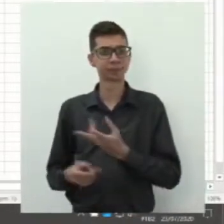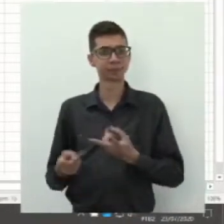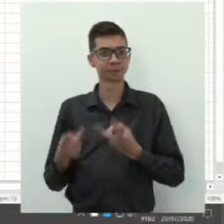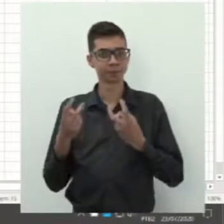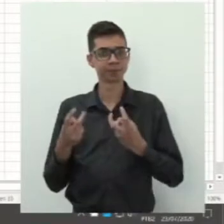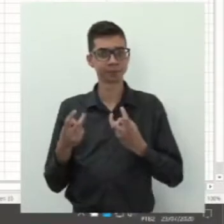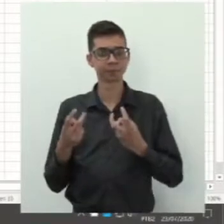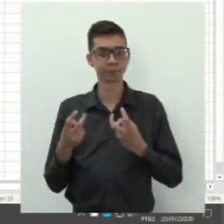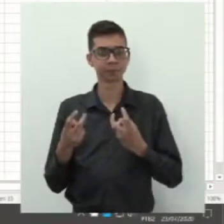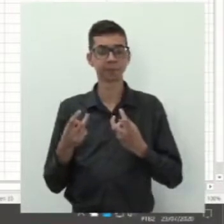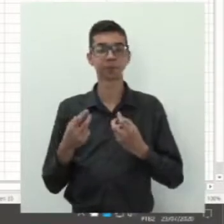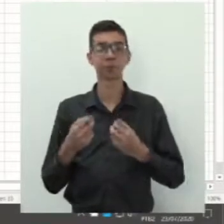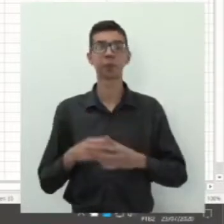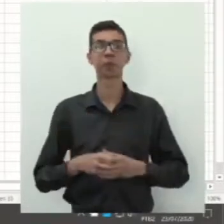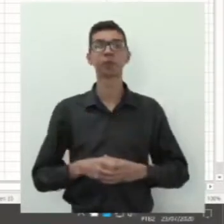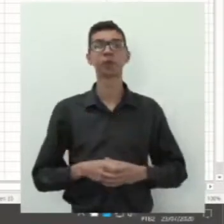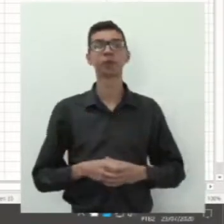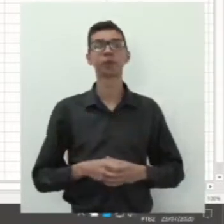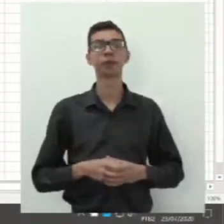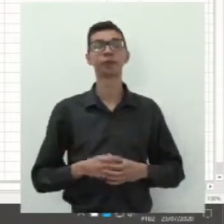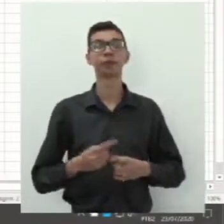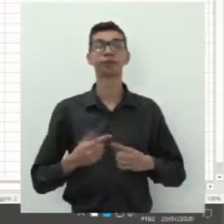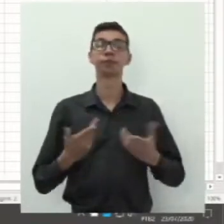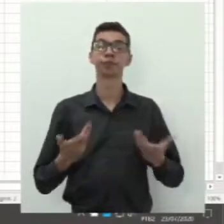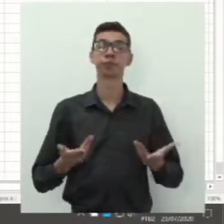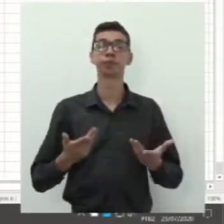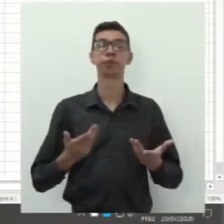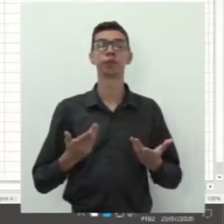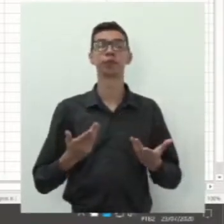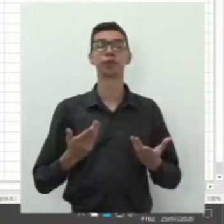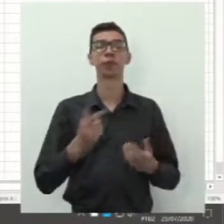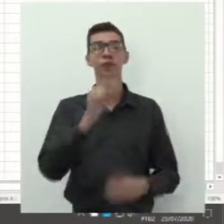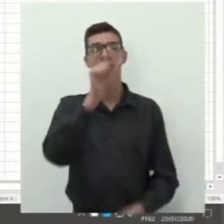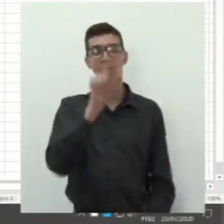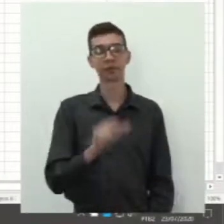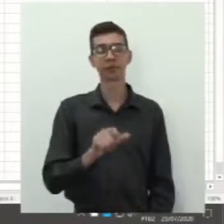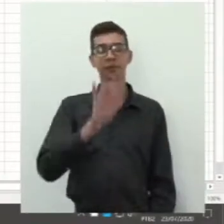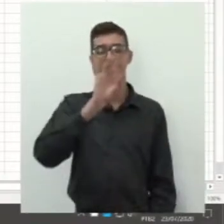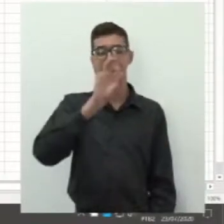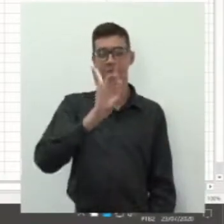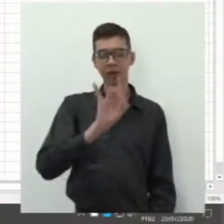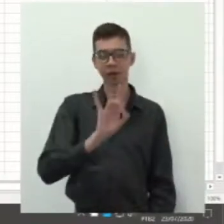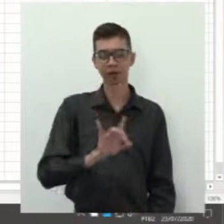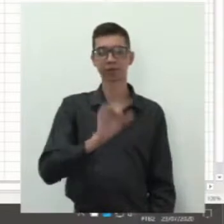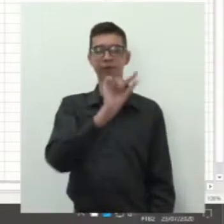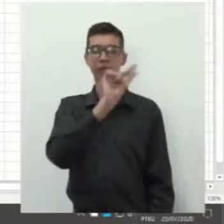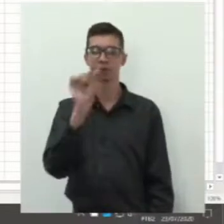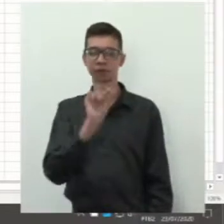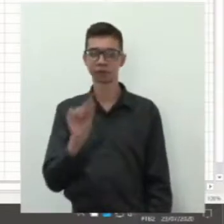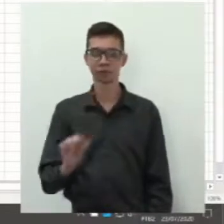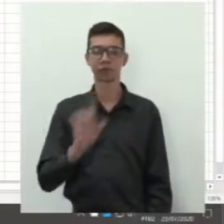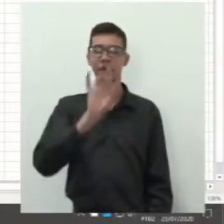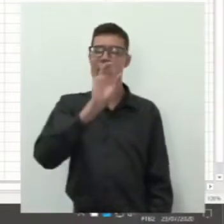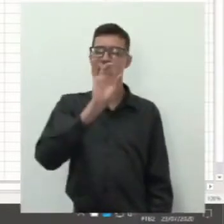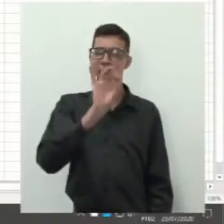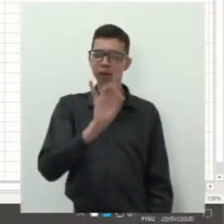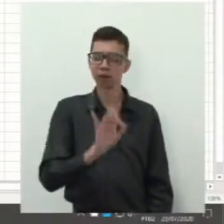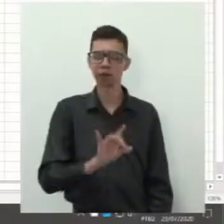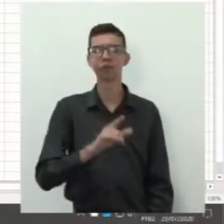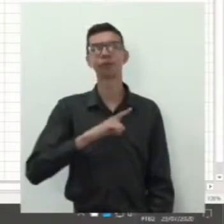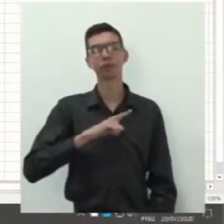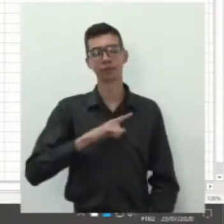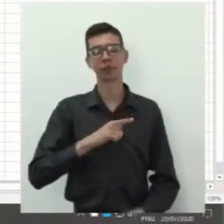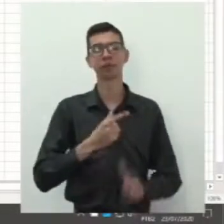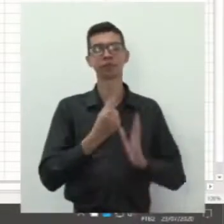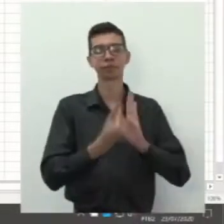os valores que cada setor angariou, recebeu de financiamento ao longo do ano, recebeu de orçamento,